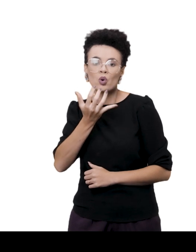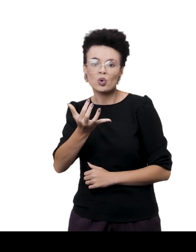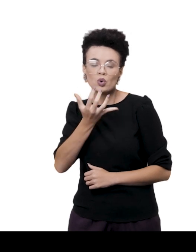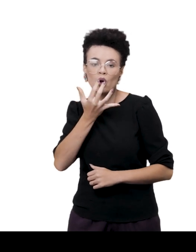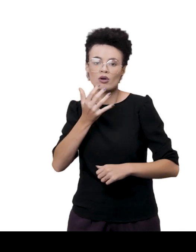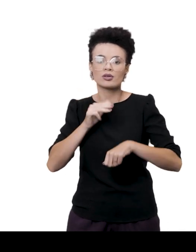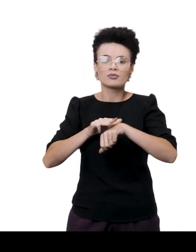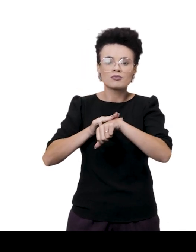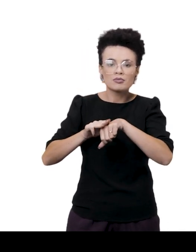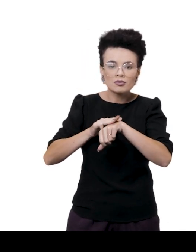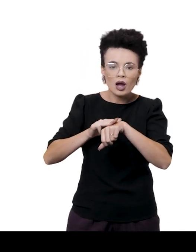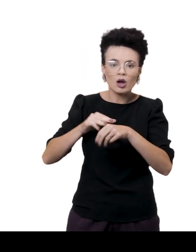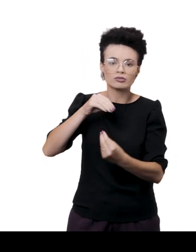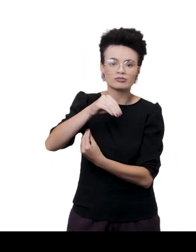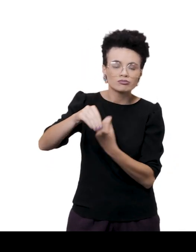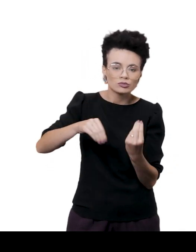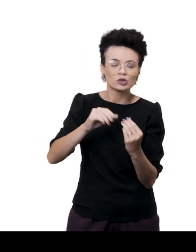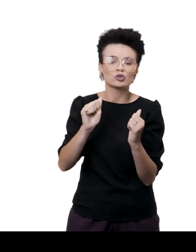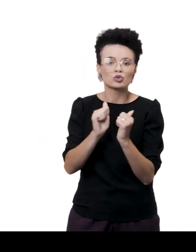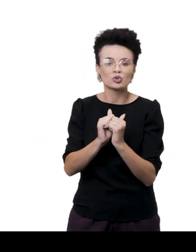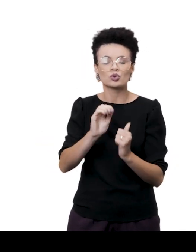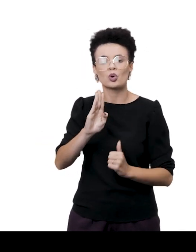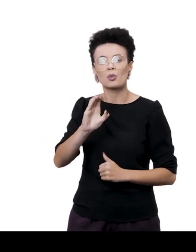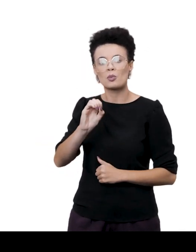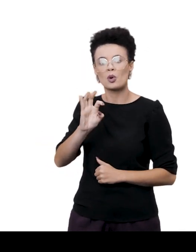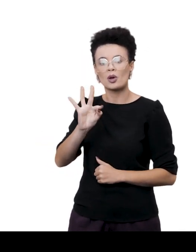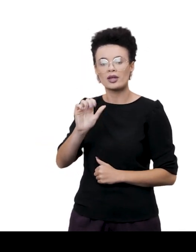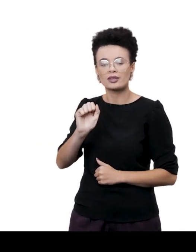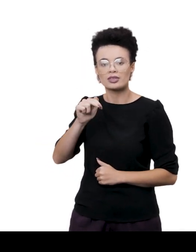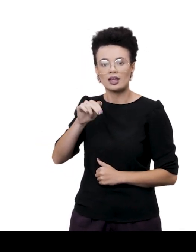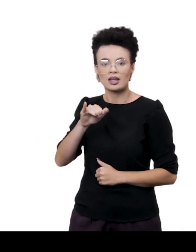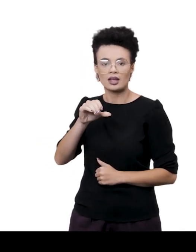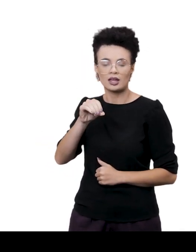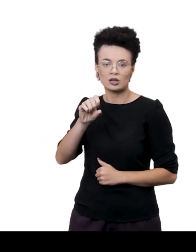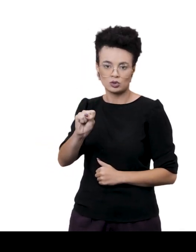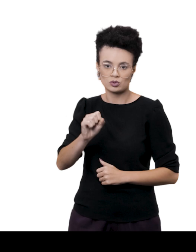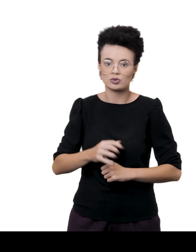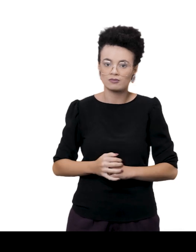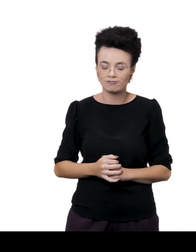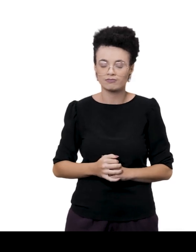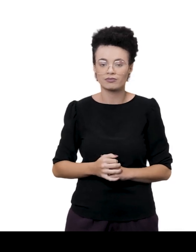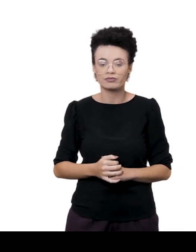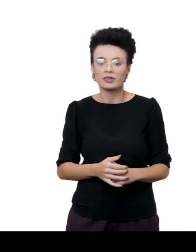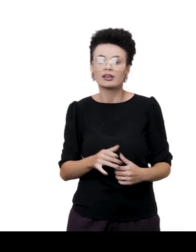se caracteriza por campos cromáticos de tons terrosos e botânicos.